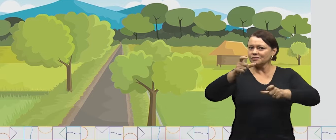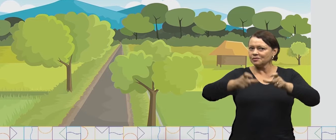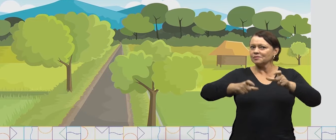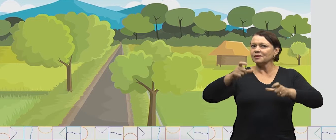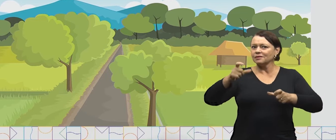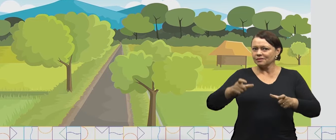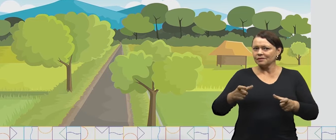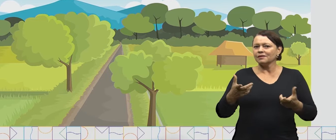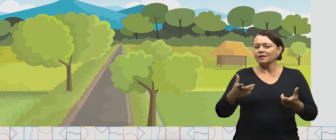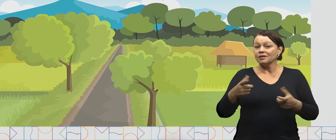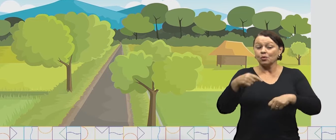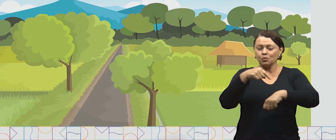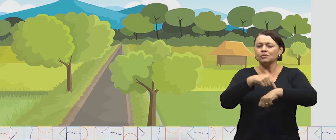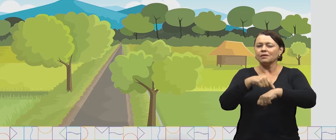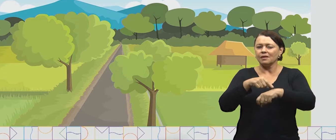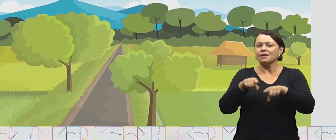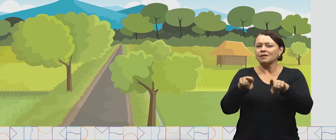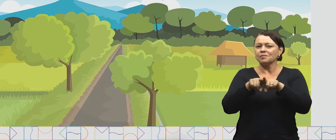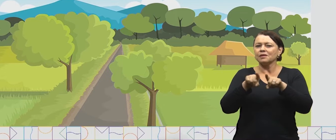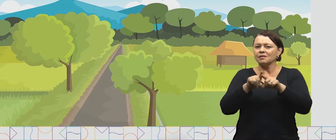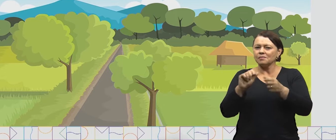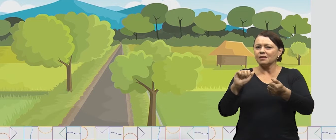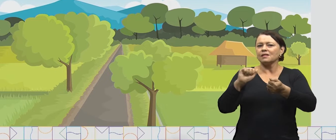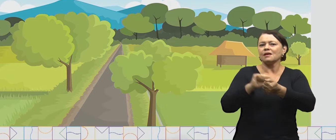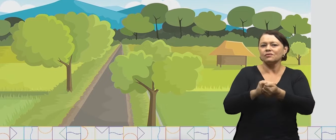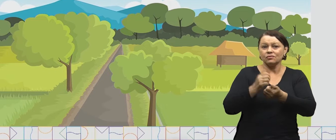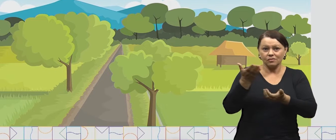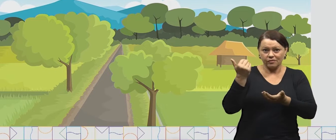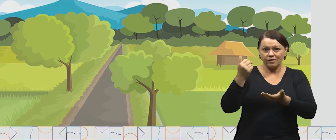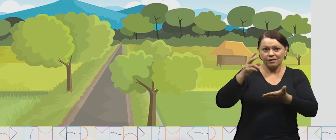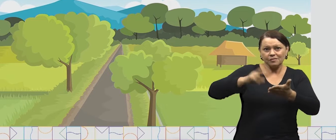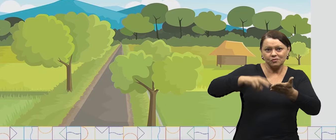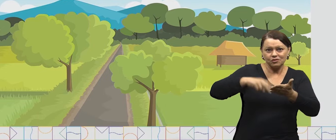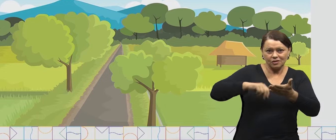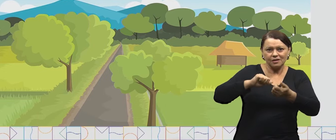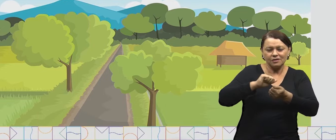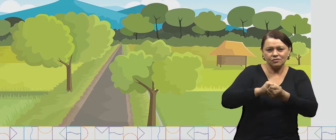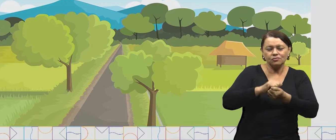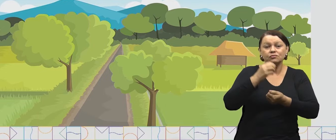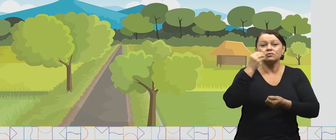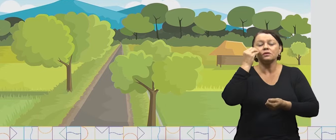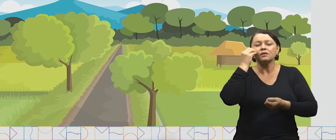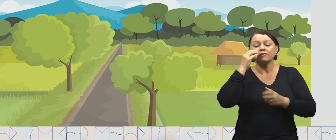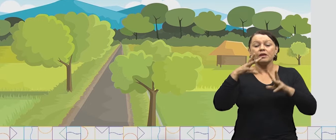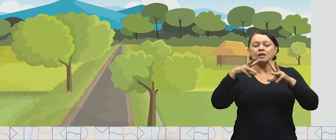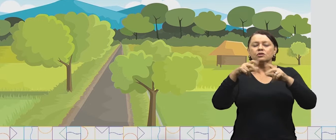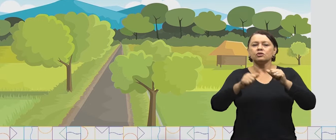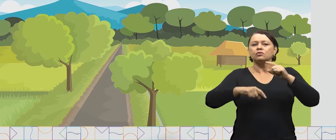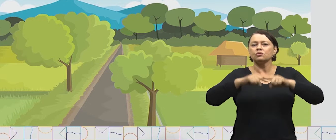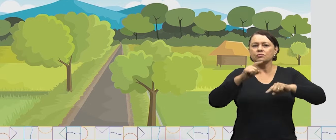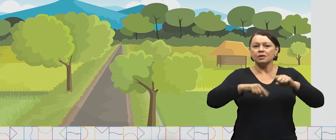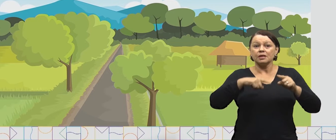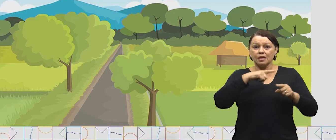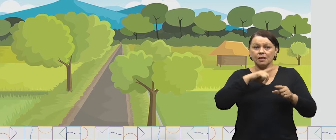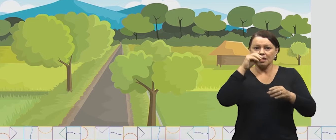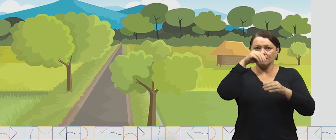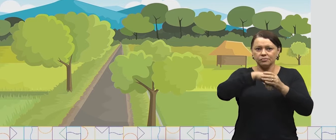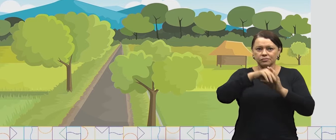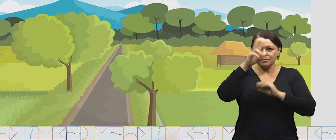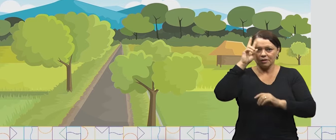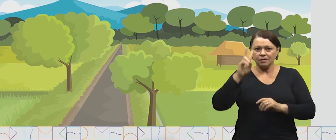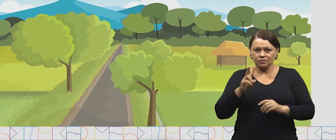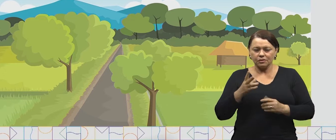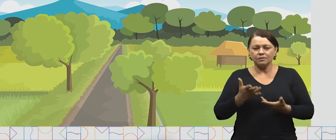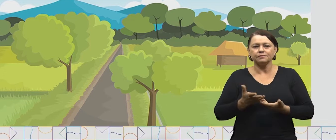o tempo deve estar junto à história. Vamos ler juntos e verificar se todos os elementos estão presentes. Vamos